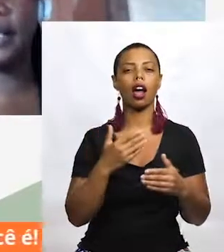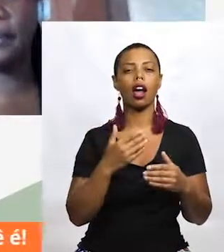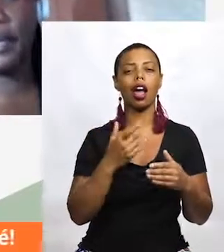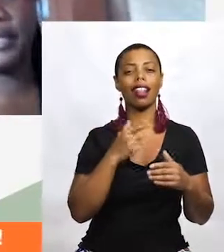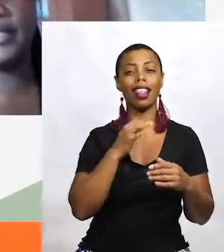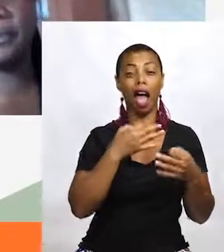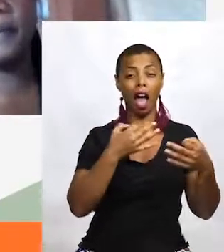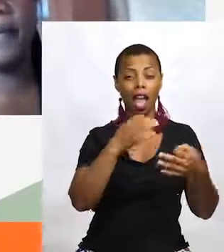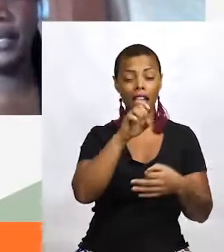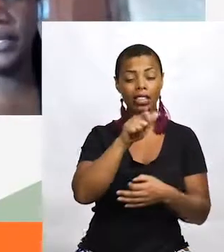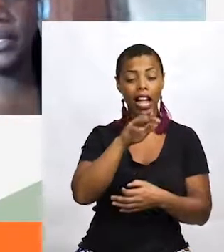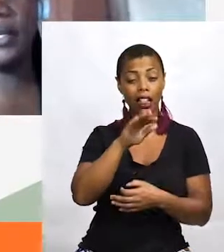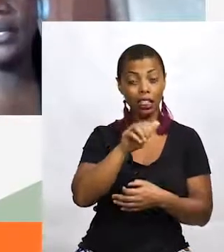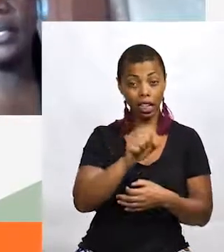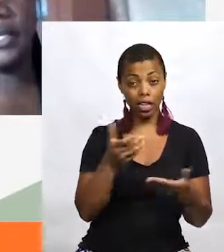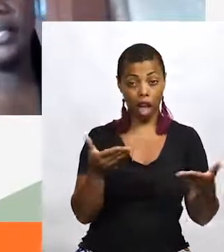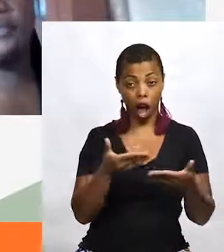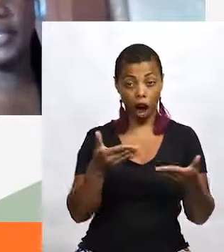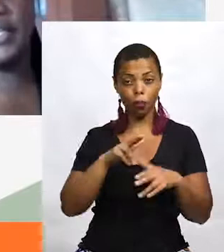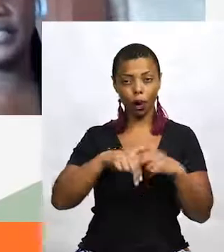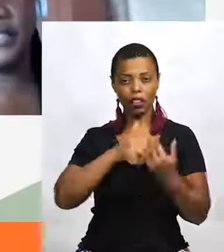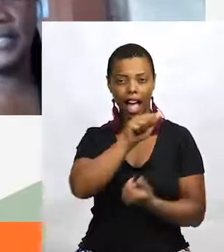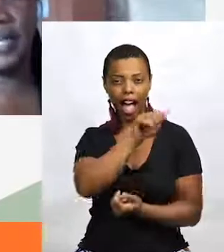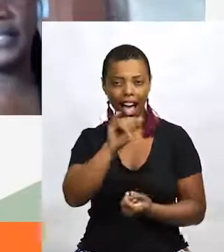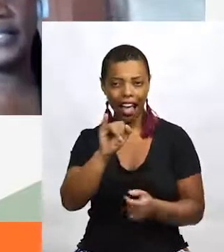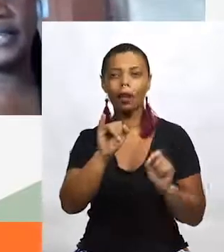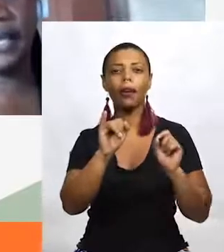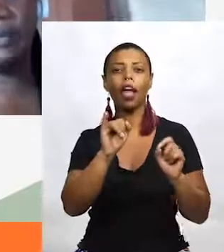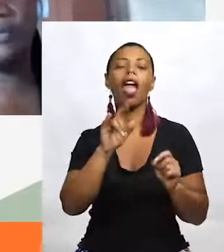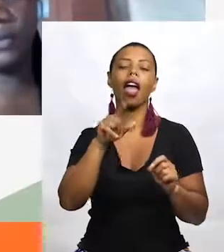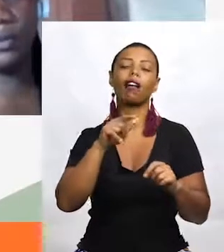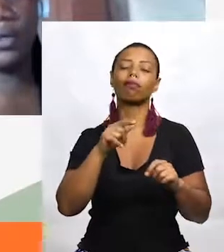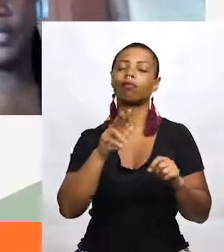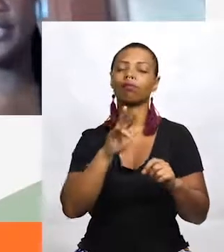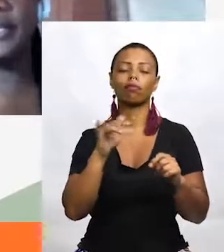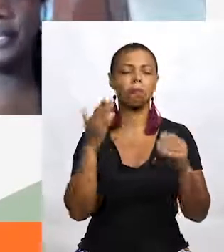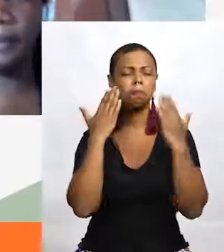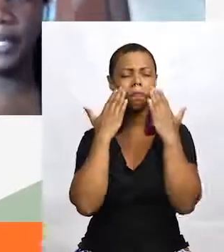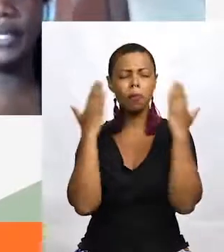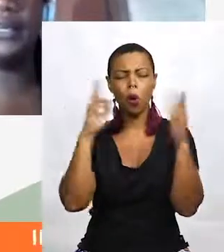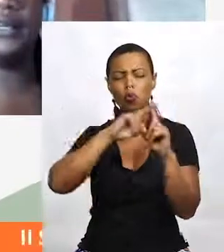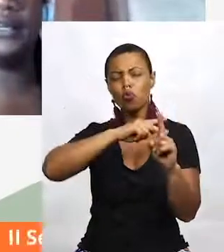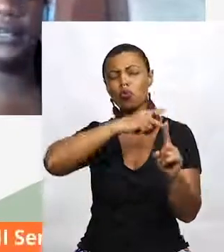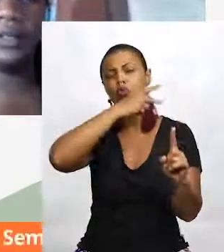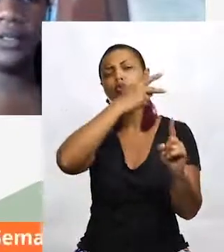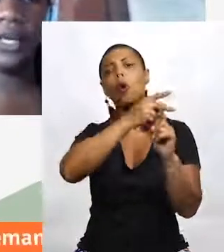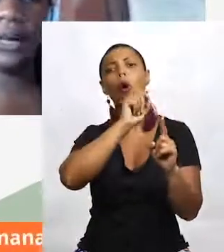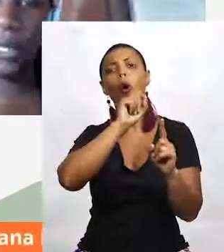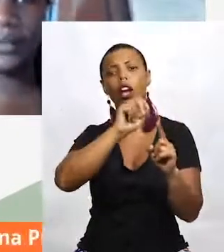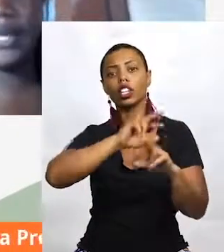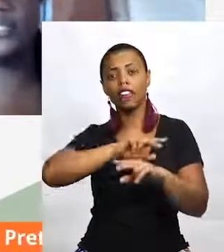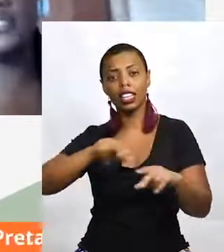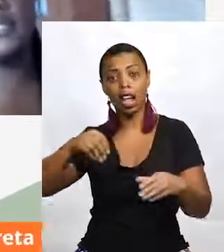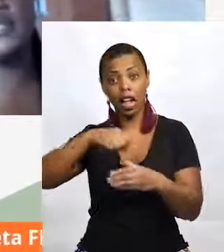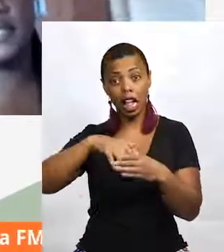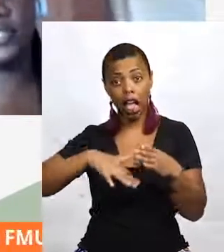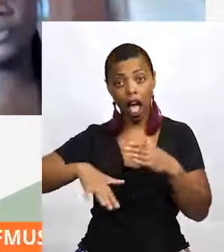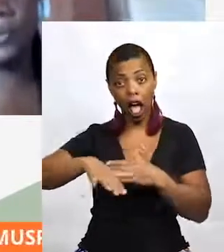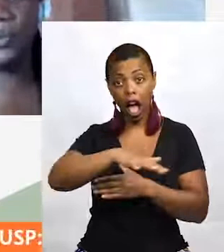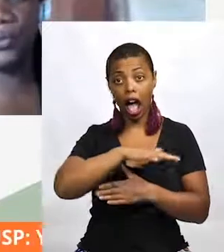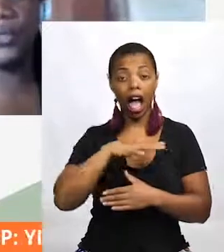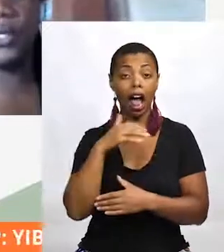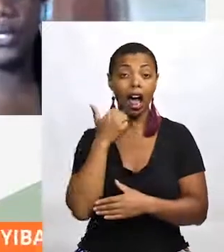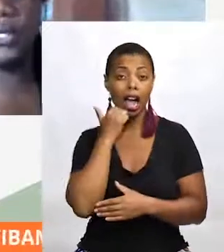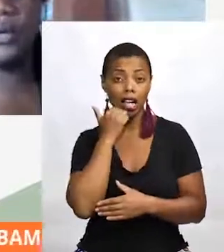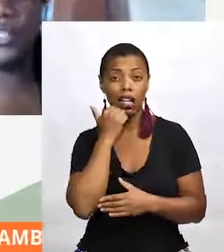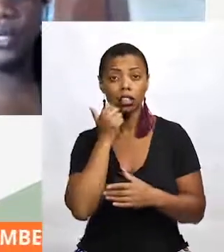vai ficar ainda mais premente que a diversidade na ciência é um fator que determina a qualidade da ciência que a